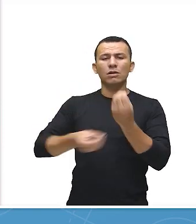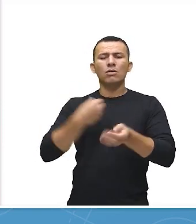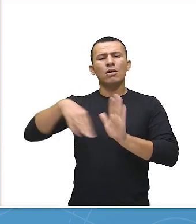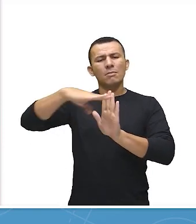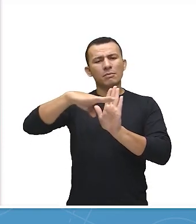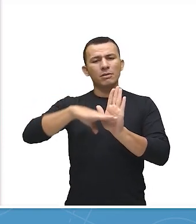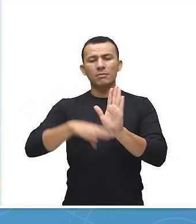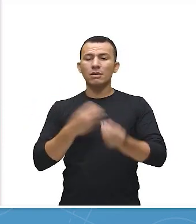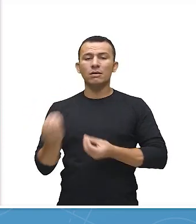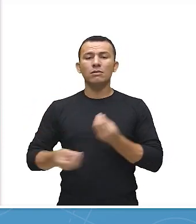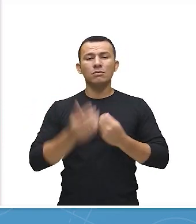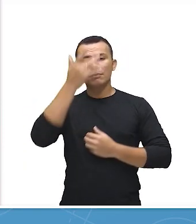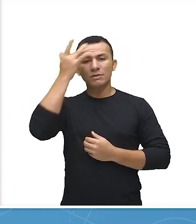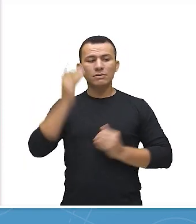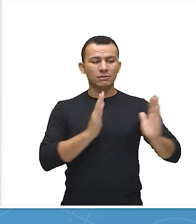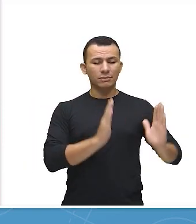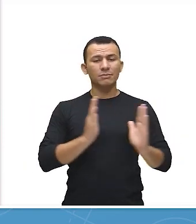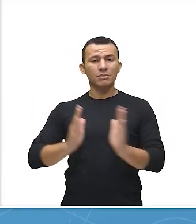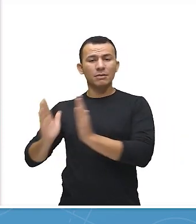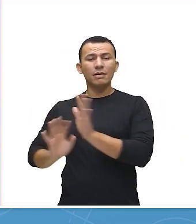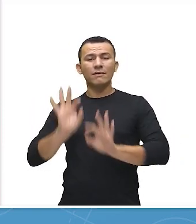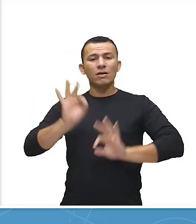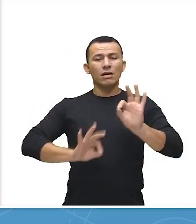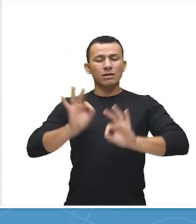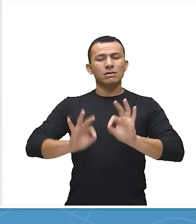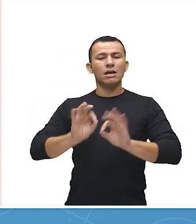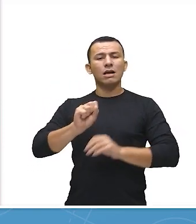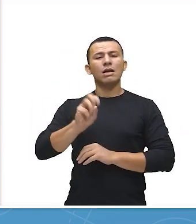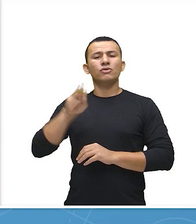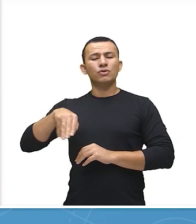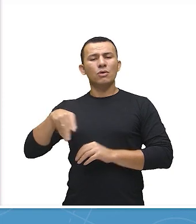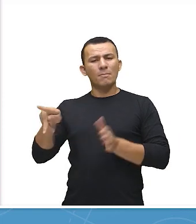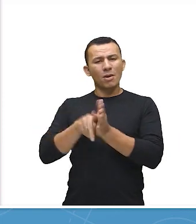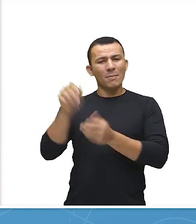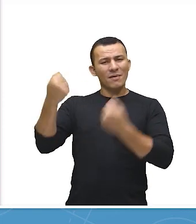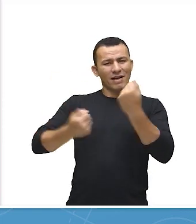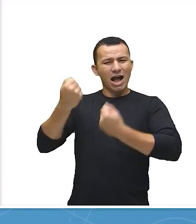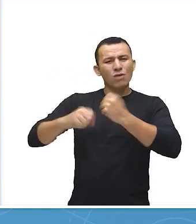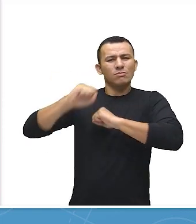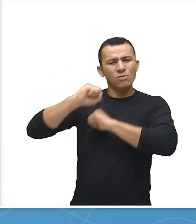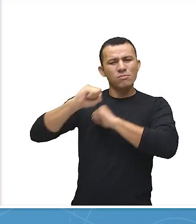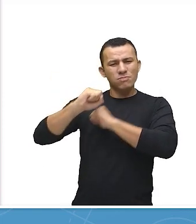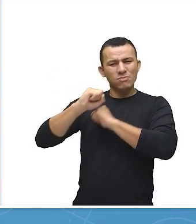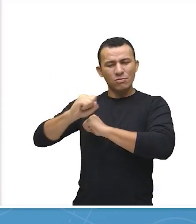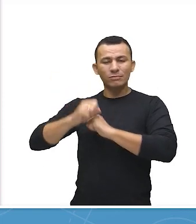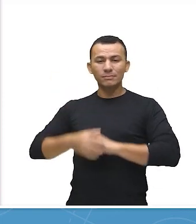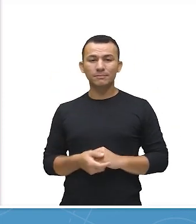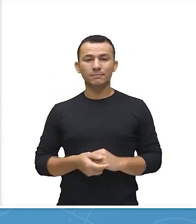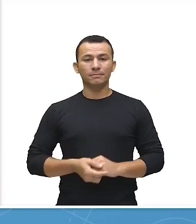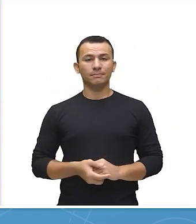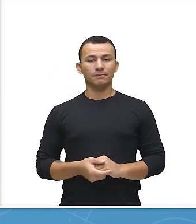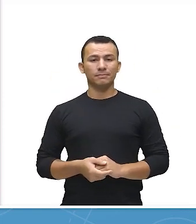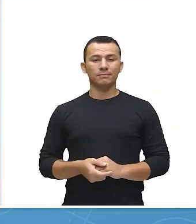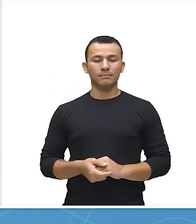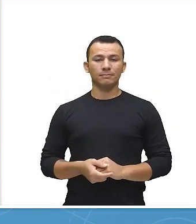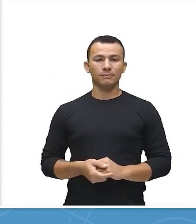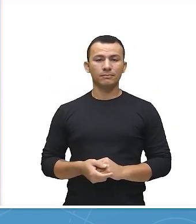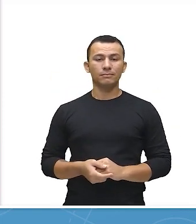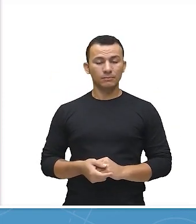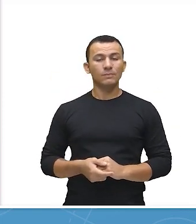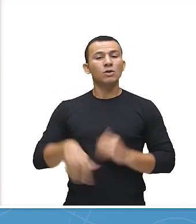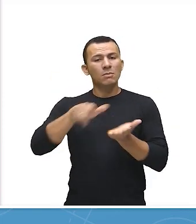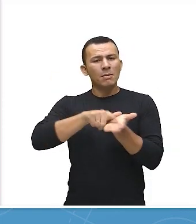a pessoa montar esse aparelho de som no carro, né? Então, o manual de instrução